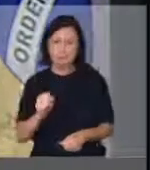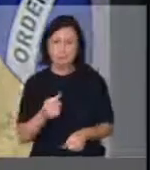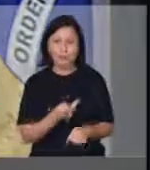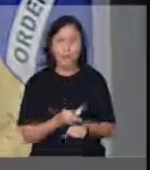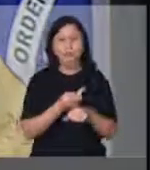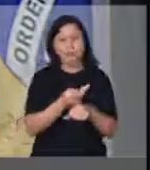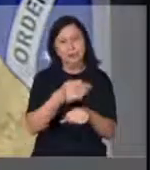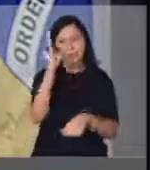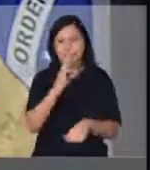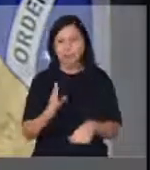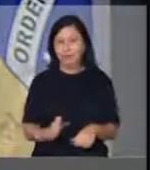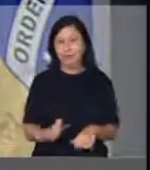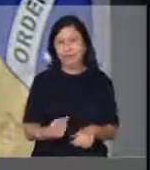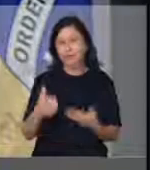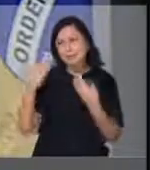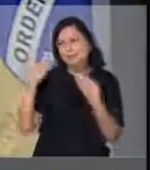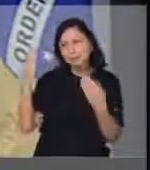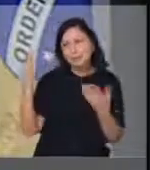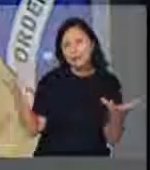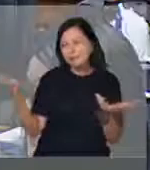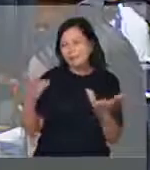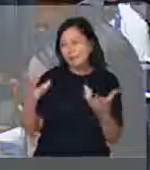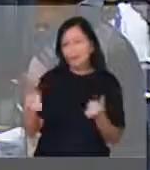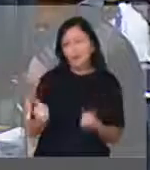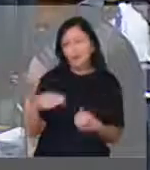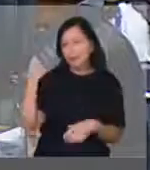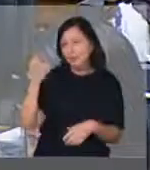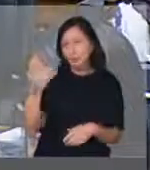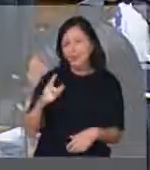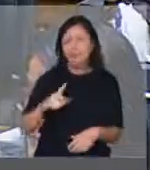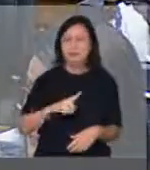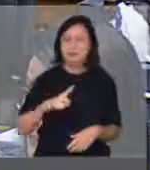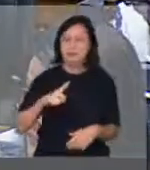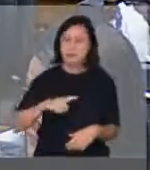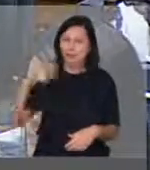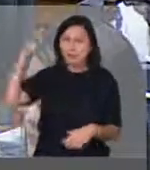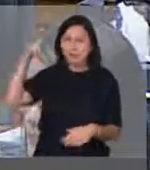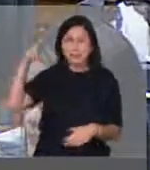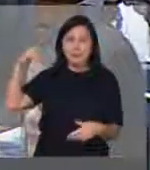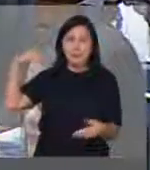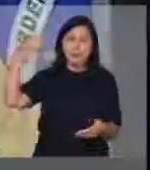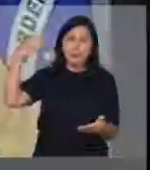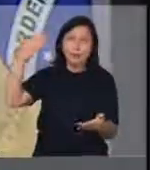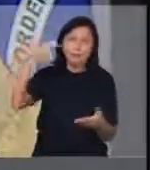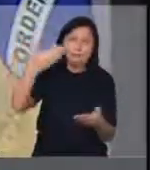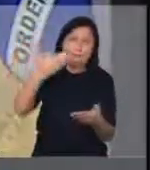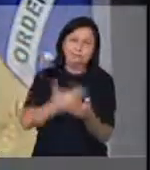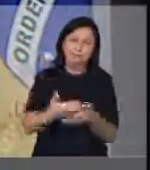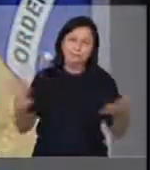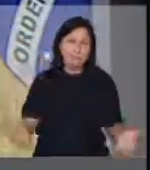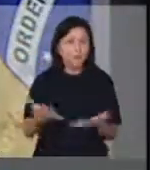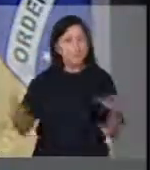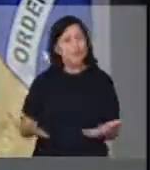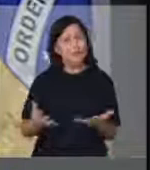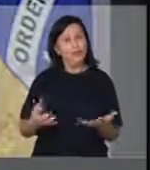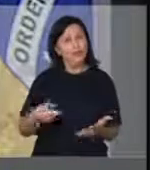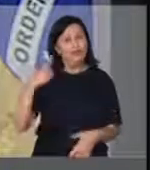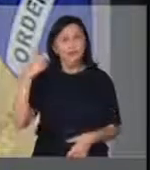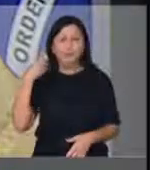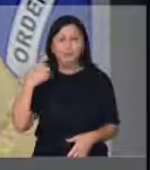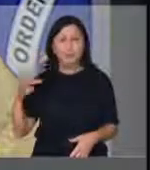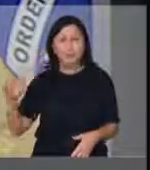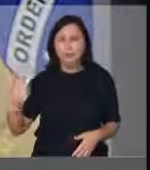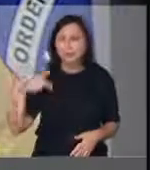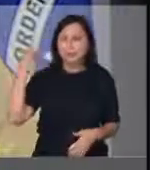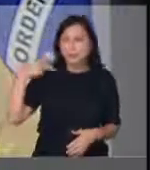extraordinário que você saiba sempre que são histórias como a sua que nos inspiram a ser um parlamentar que luta a favor da inclusão do